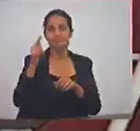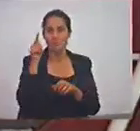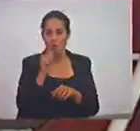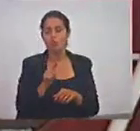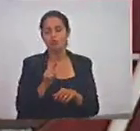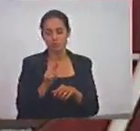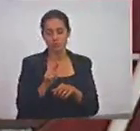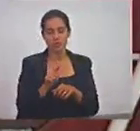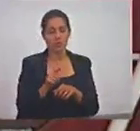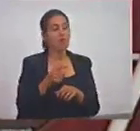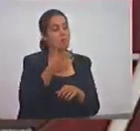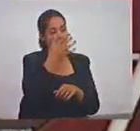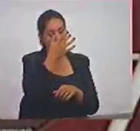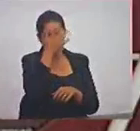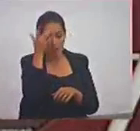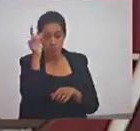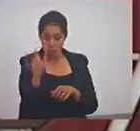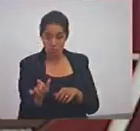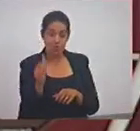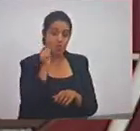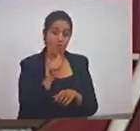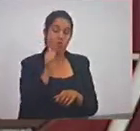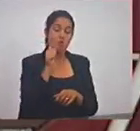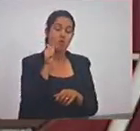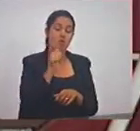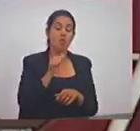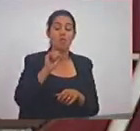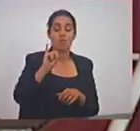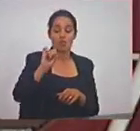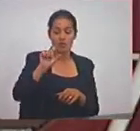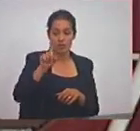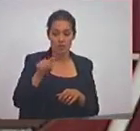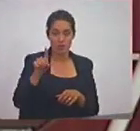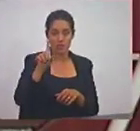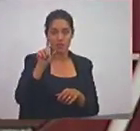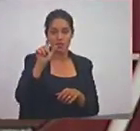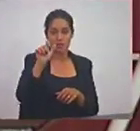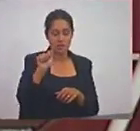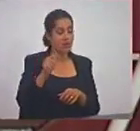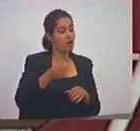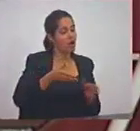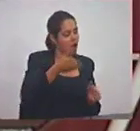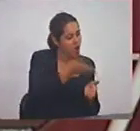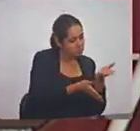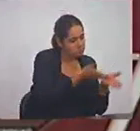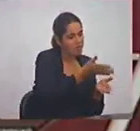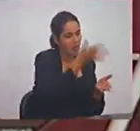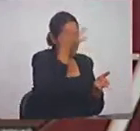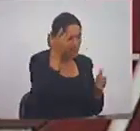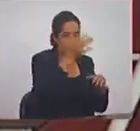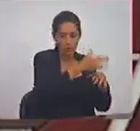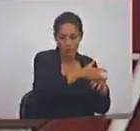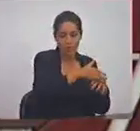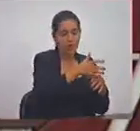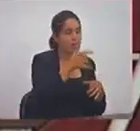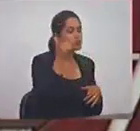e pacientes em tratamento e se juntou a um grupo de pessoas que arrecadavam alimentos e faziam diversas campanhas,